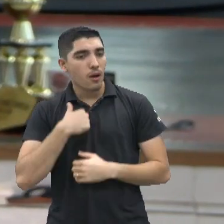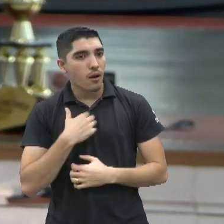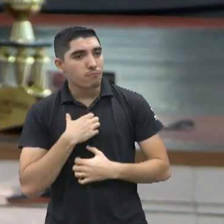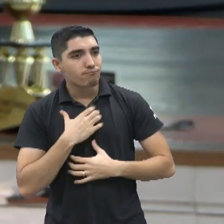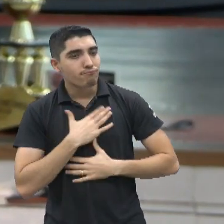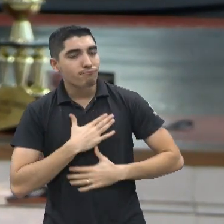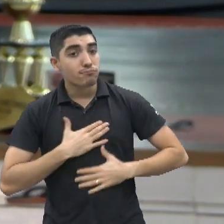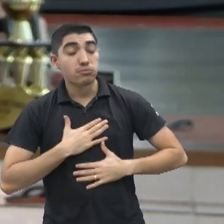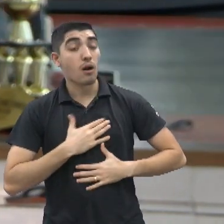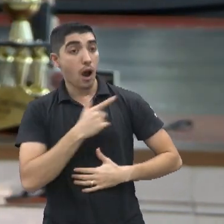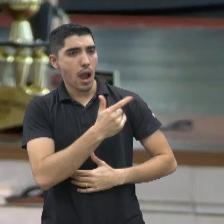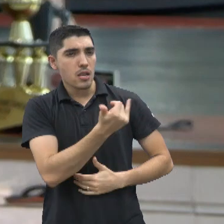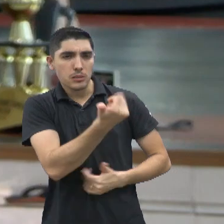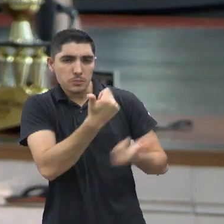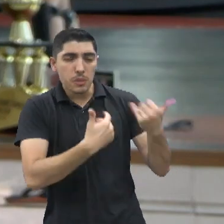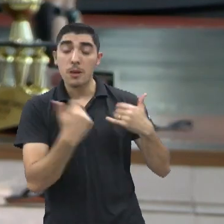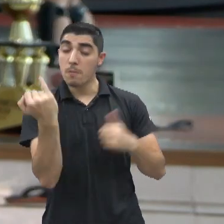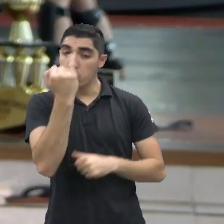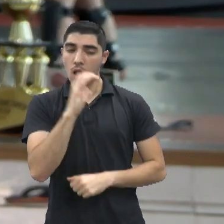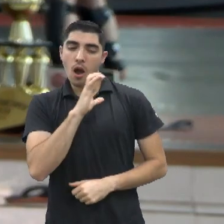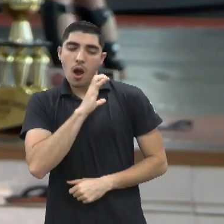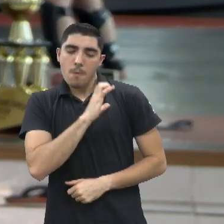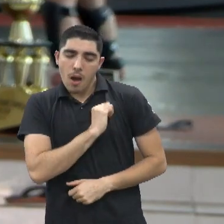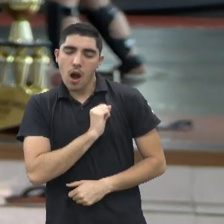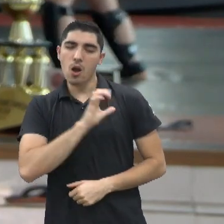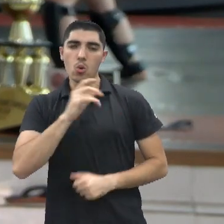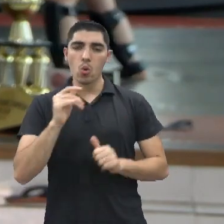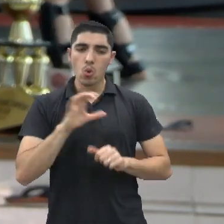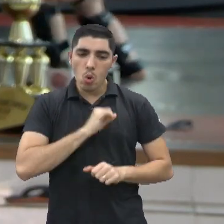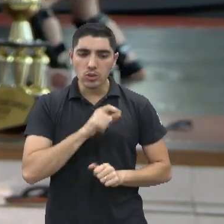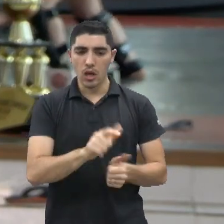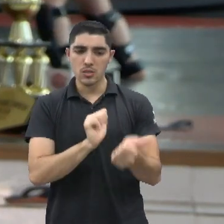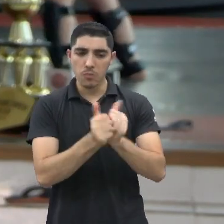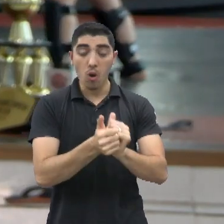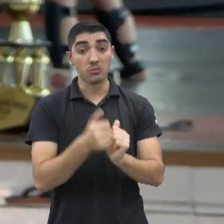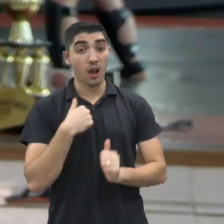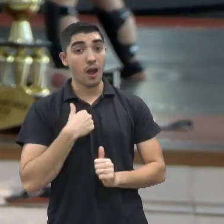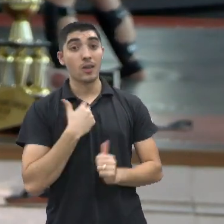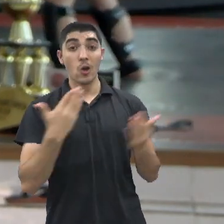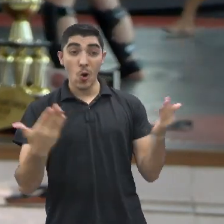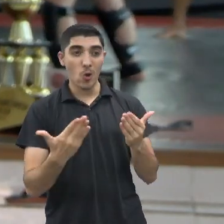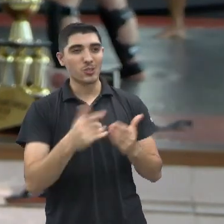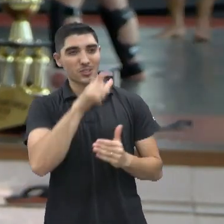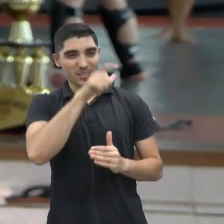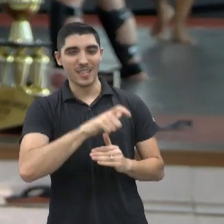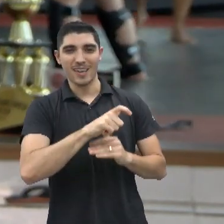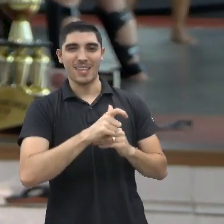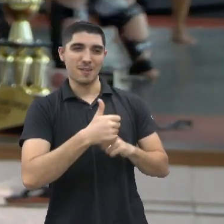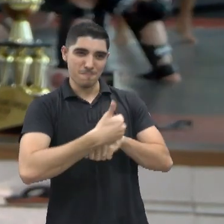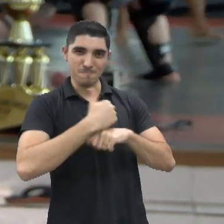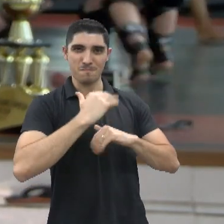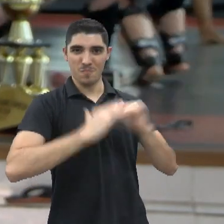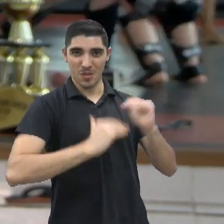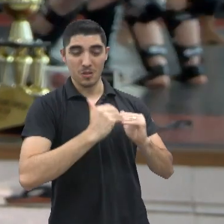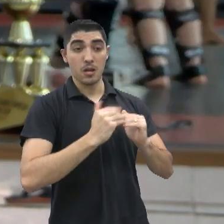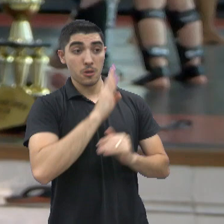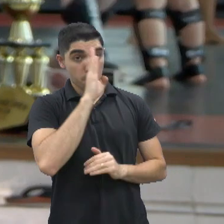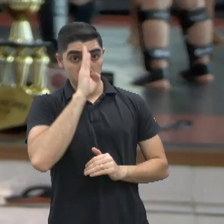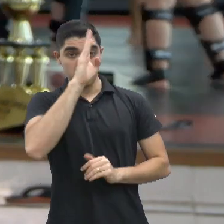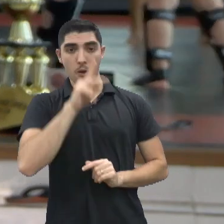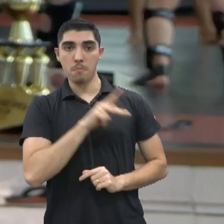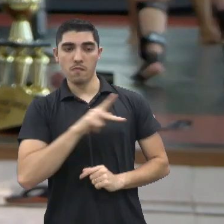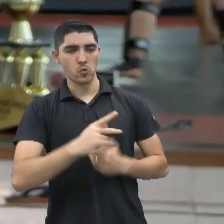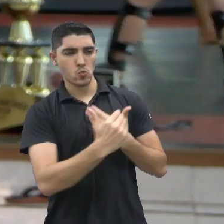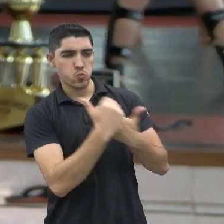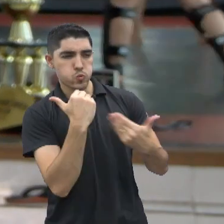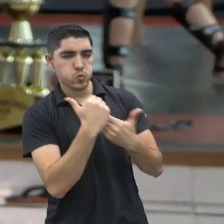paixão pelo que ele fazia. Ele acreditou no meu potencial e hoje ele é meu head coach, né? Ele é o treinador principal que une todas as modalidades,